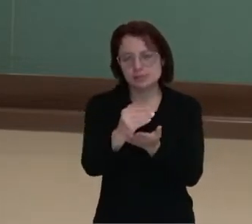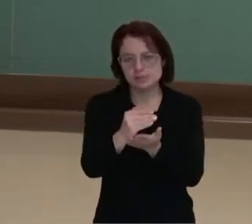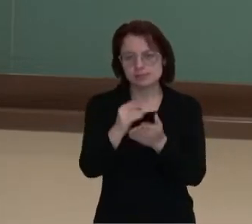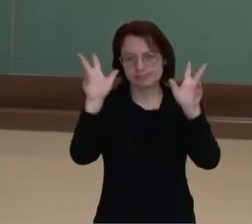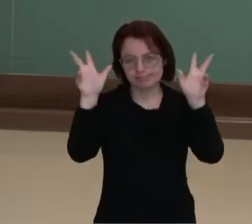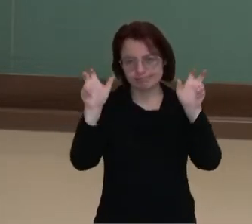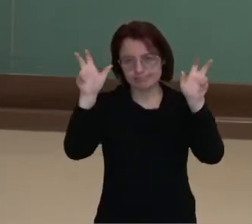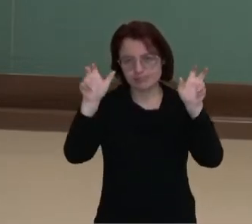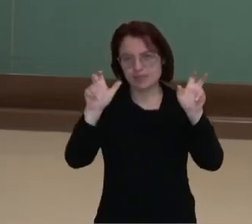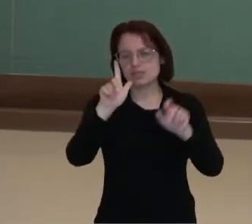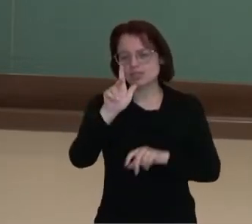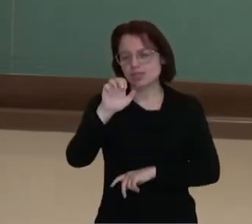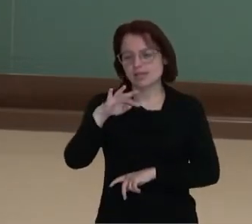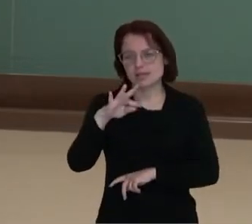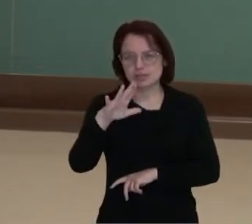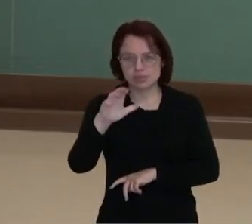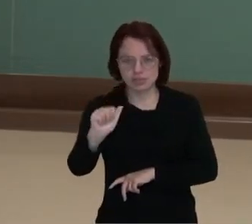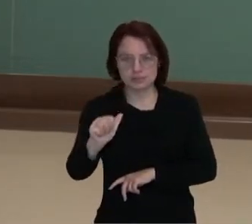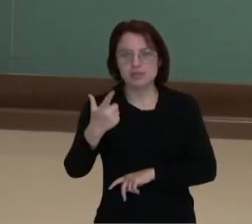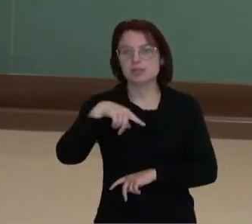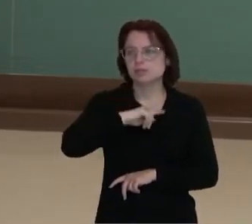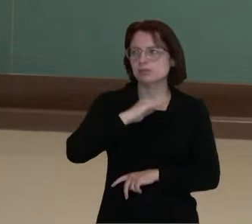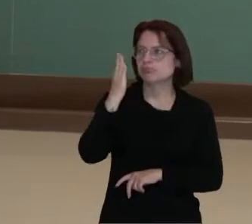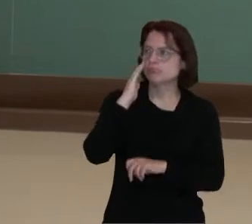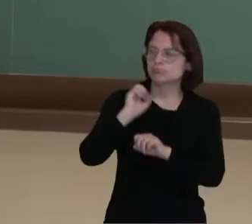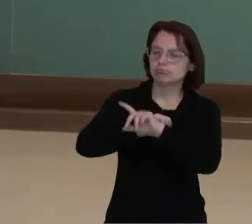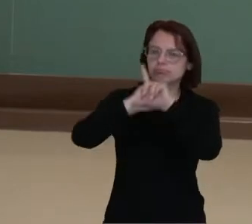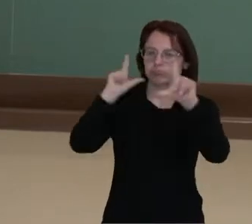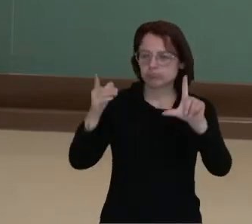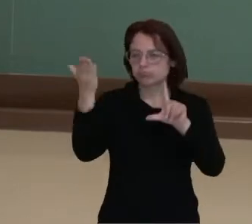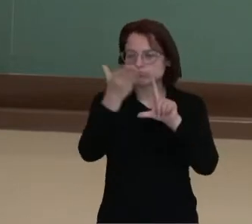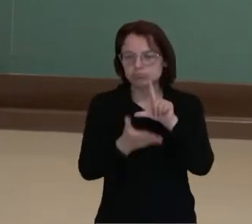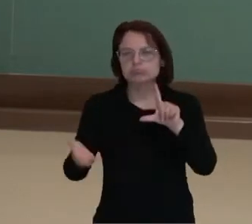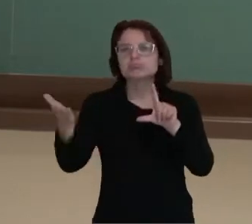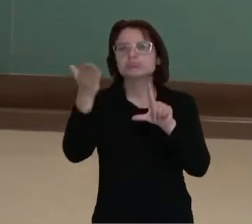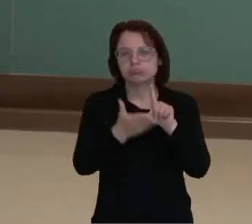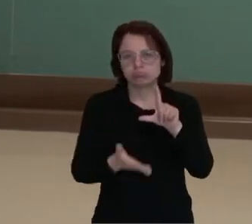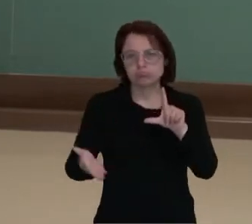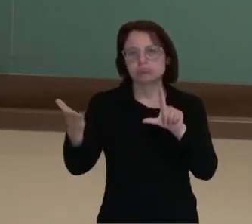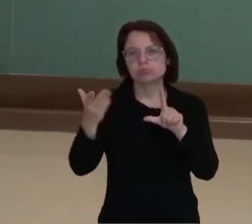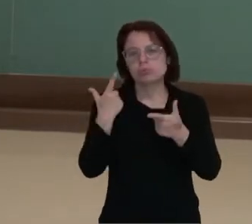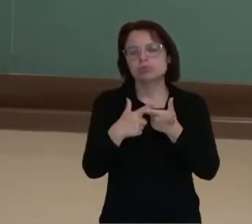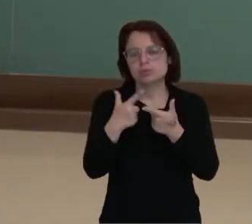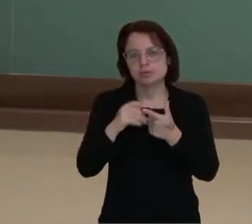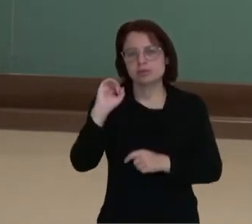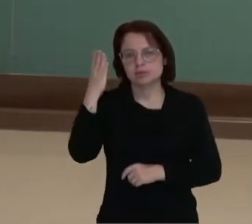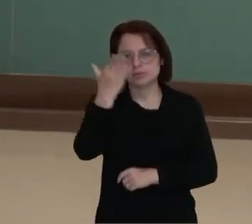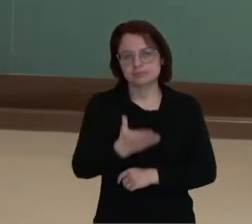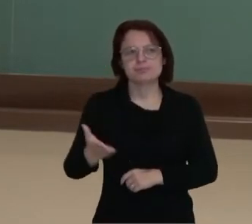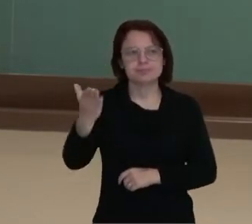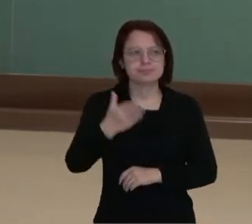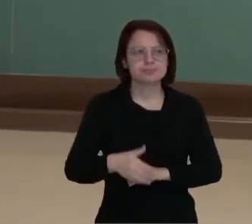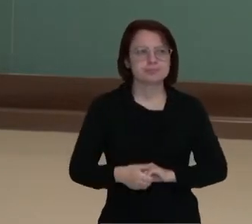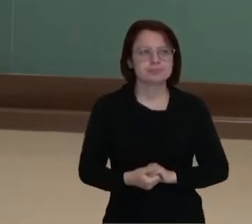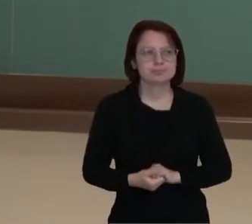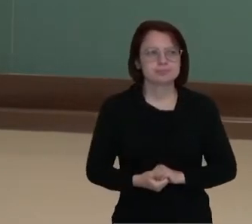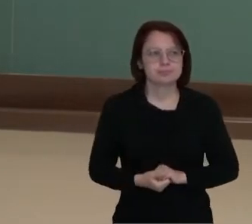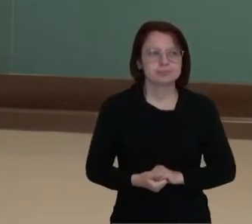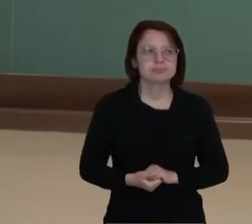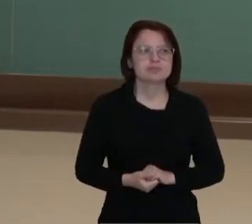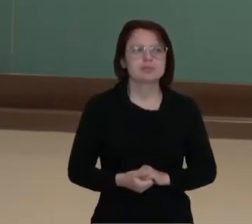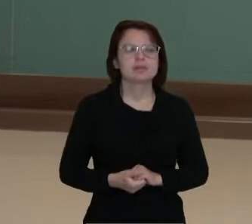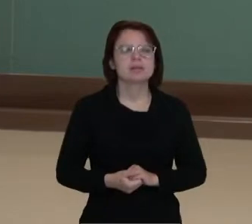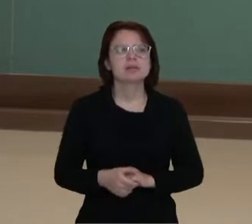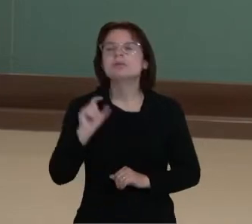a genética. E aí nós vamos entender todo esse, por que acontece essas coisas. Então, o que